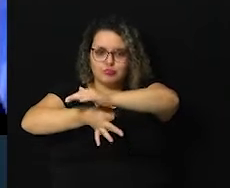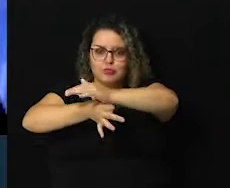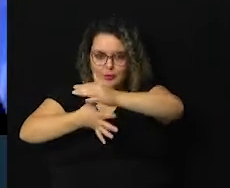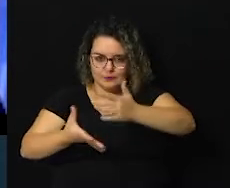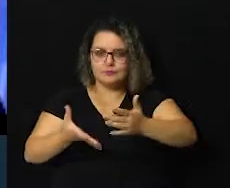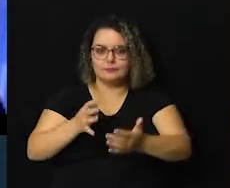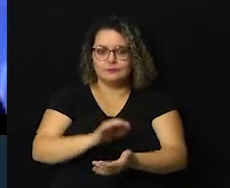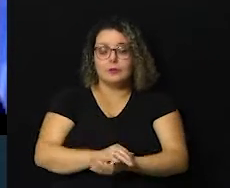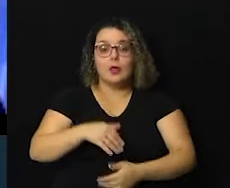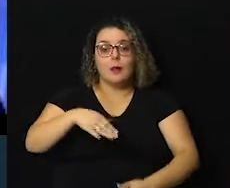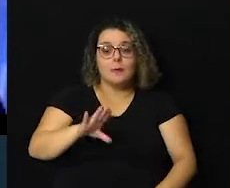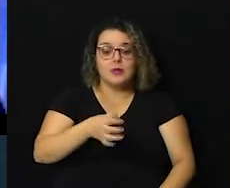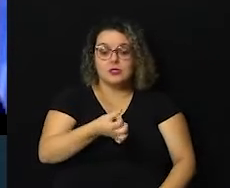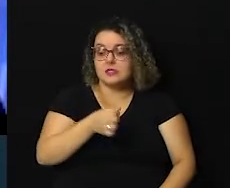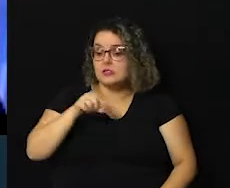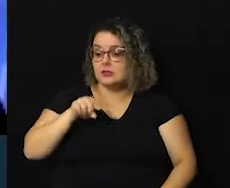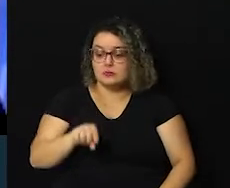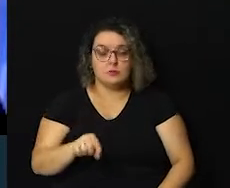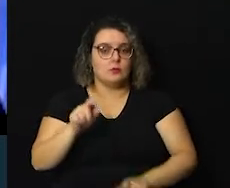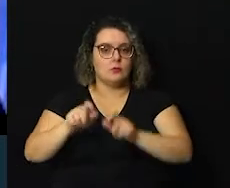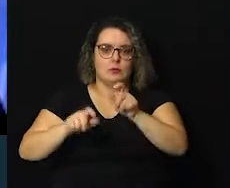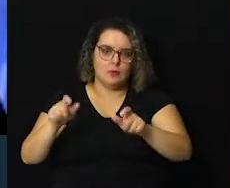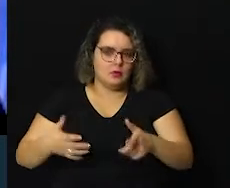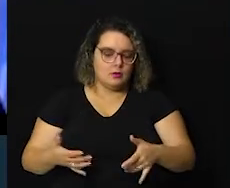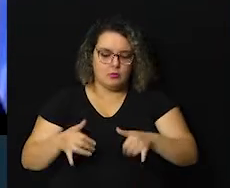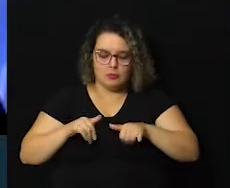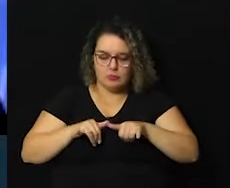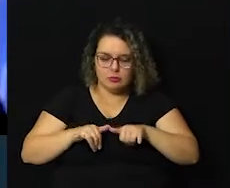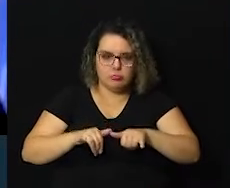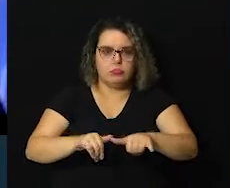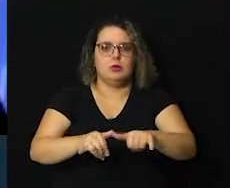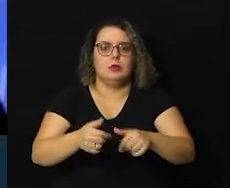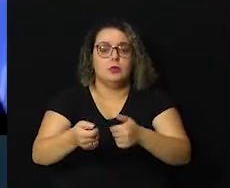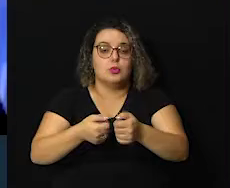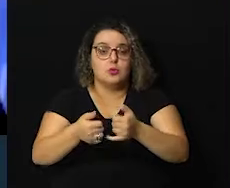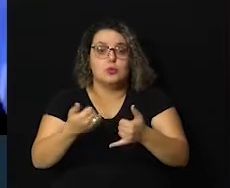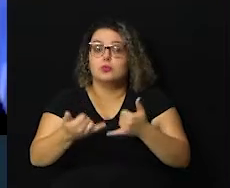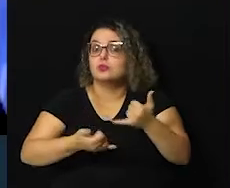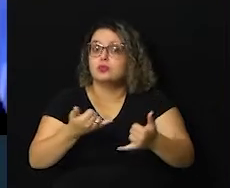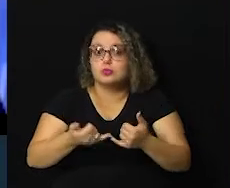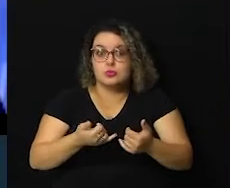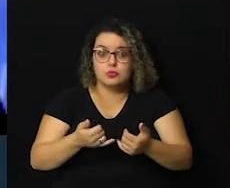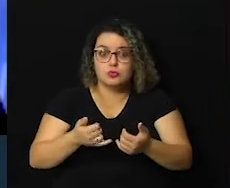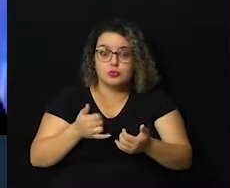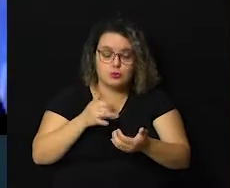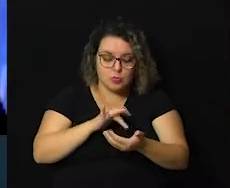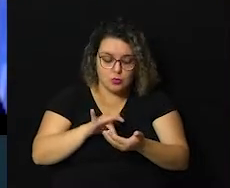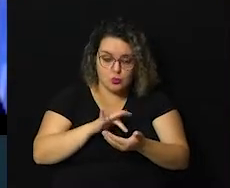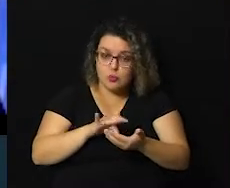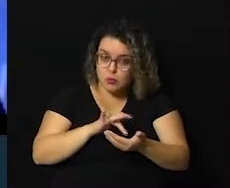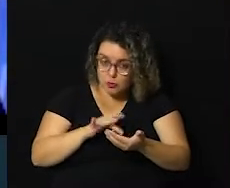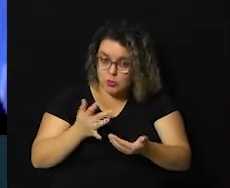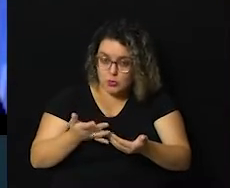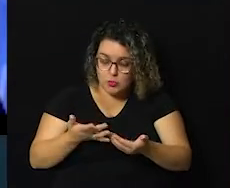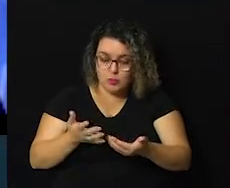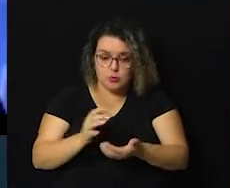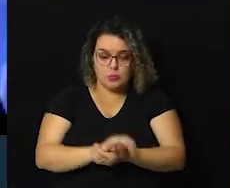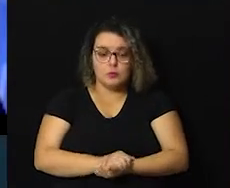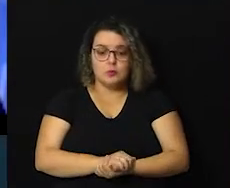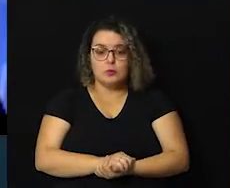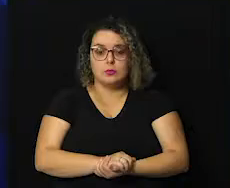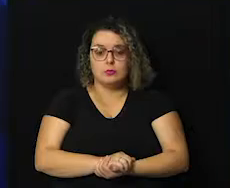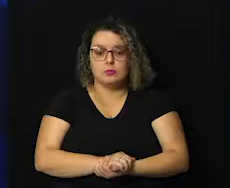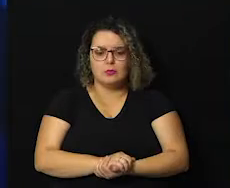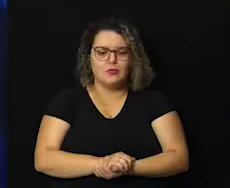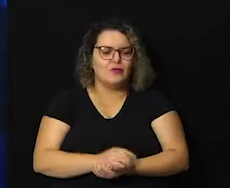mais de 6 mil pessoas passaram pela Arena dentro de um supermercado jogando jogos de celular e uma transmissão